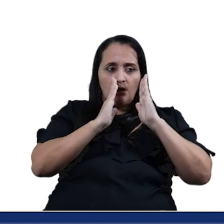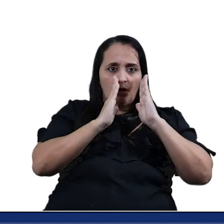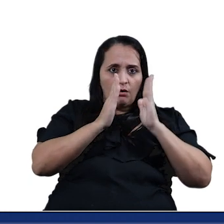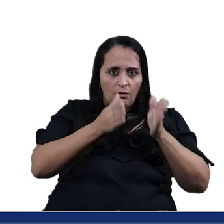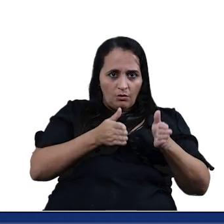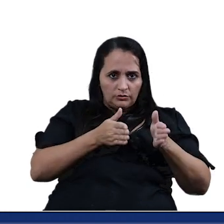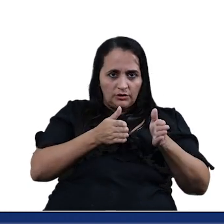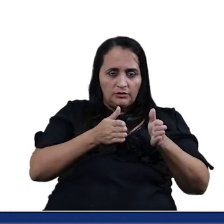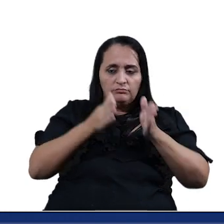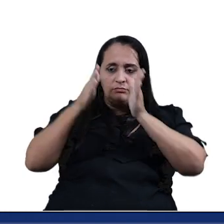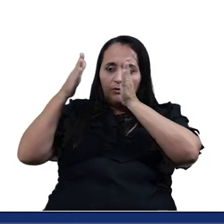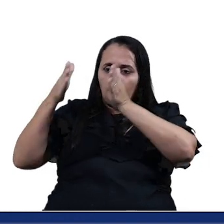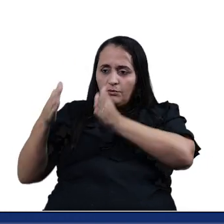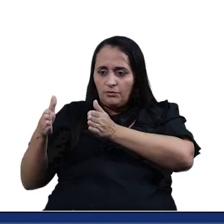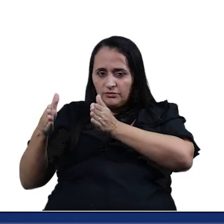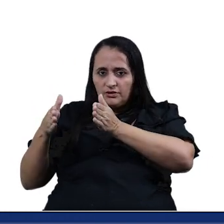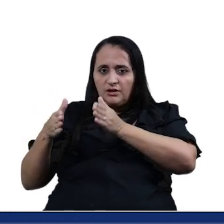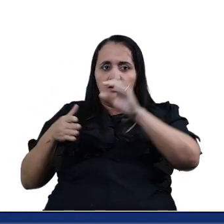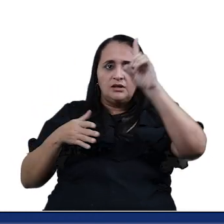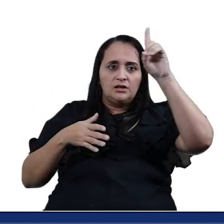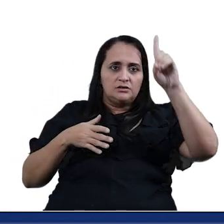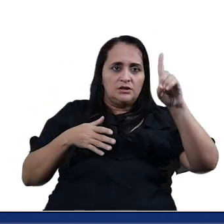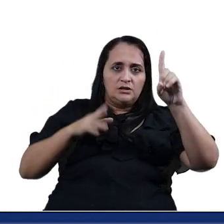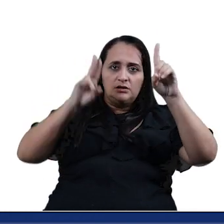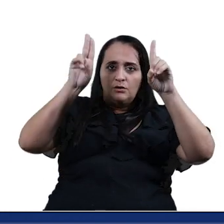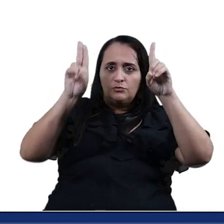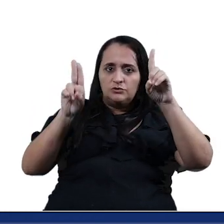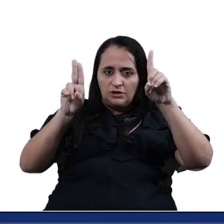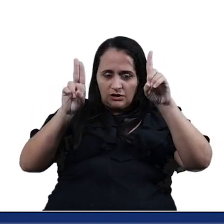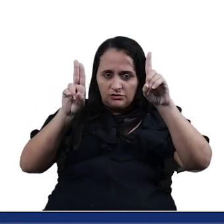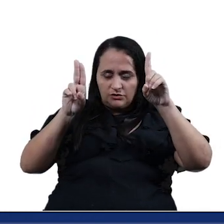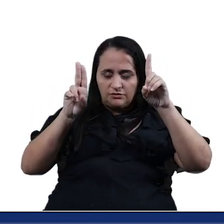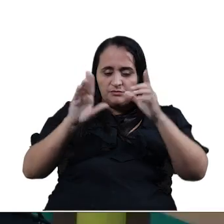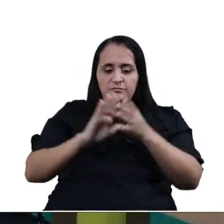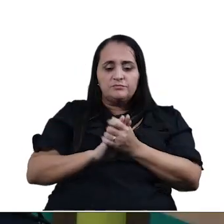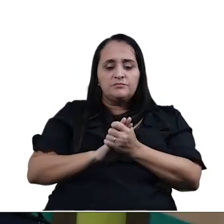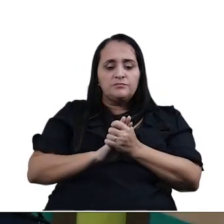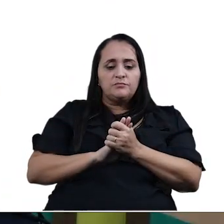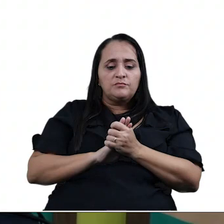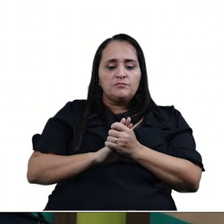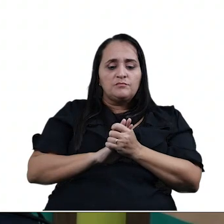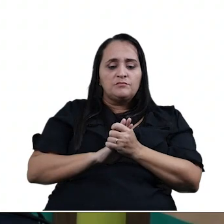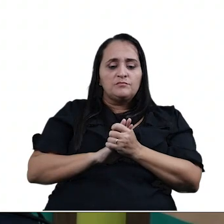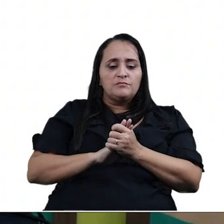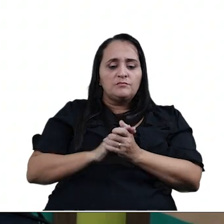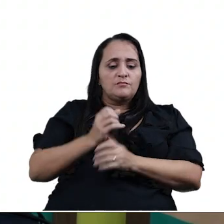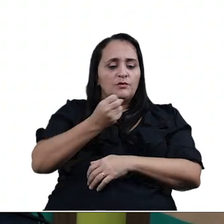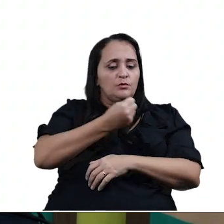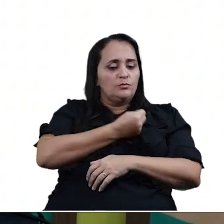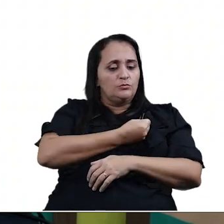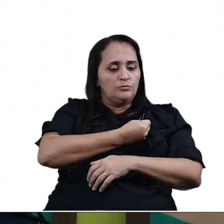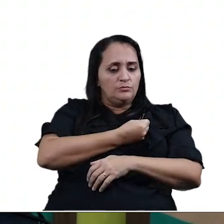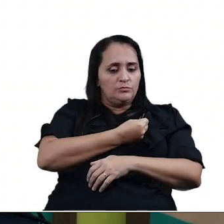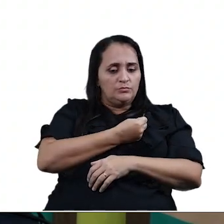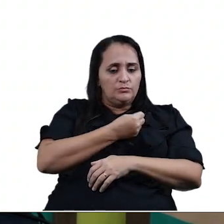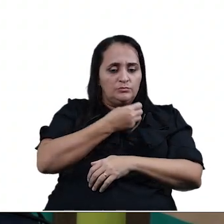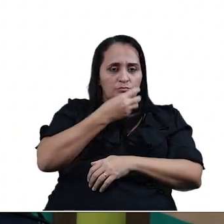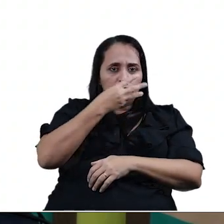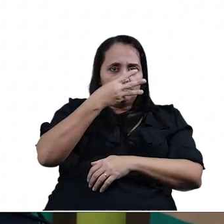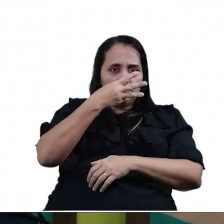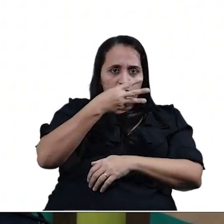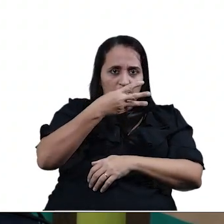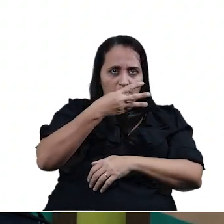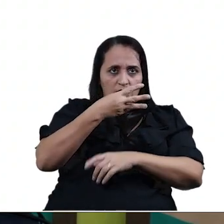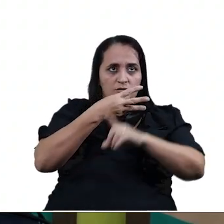ordem das dezenas e das unidades. O número 36, ó,